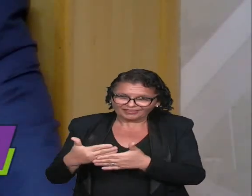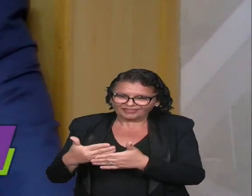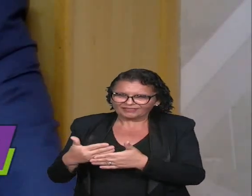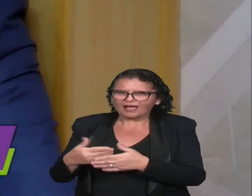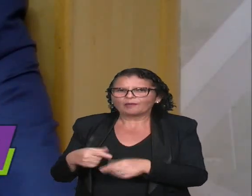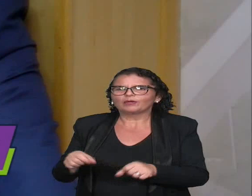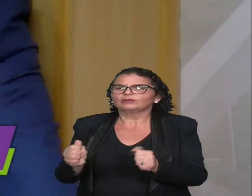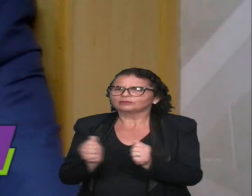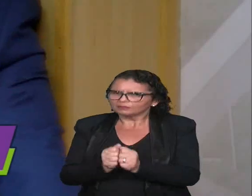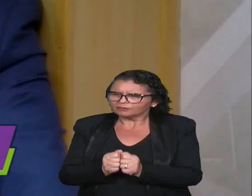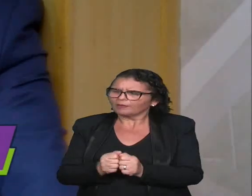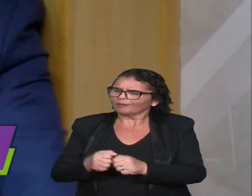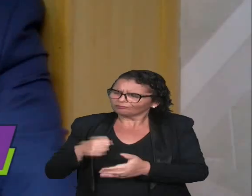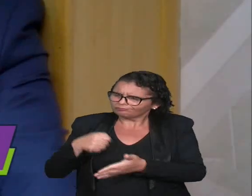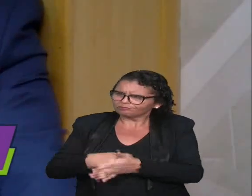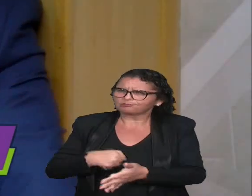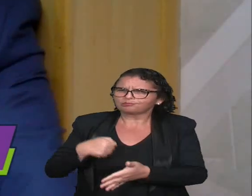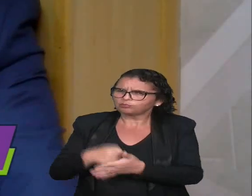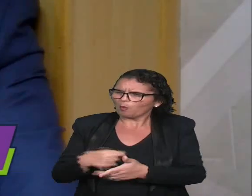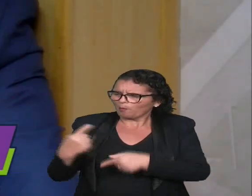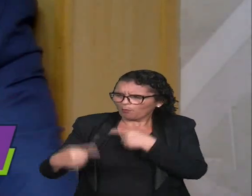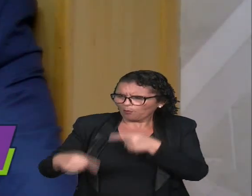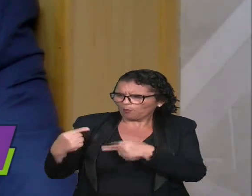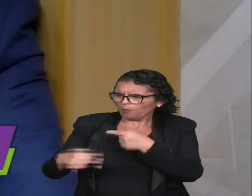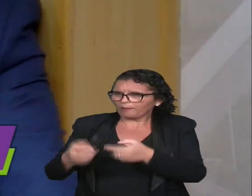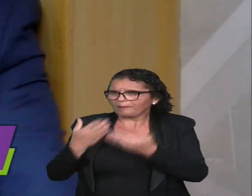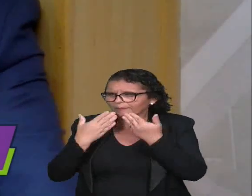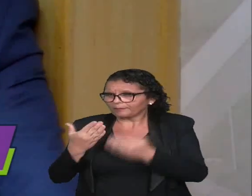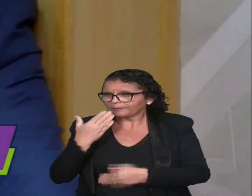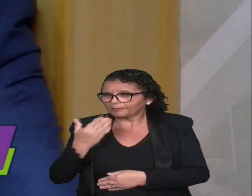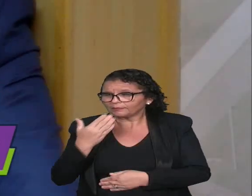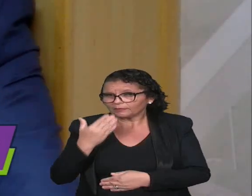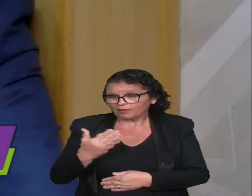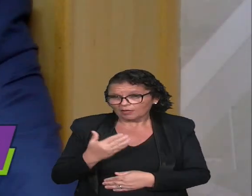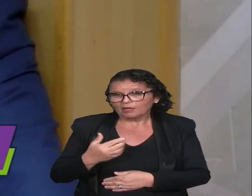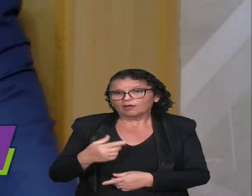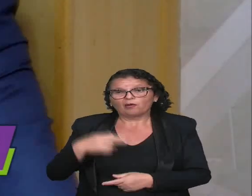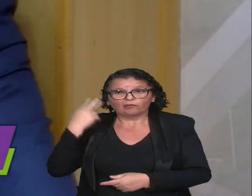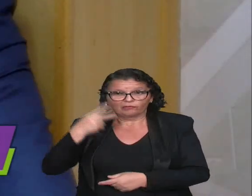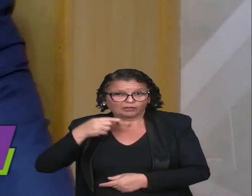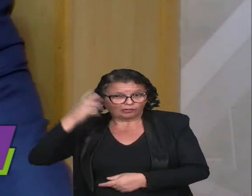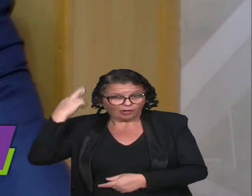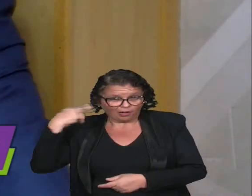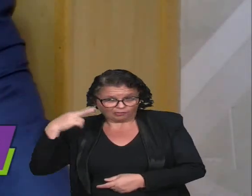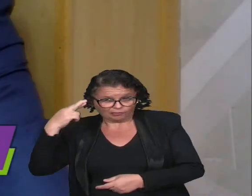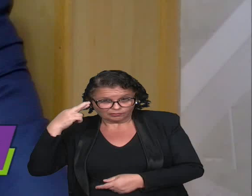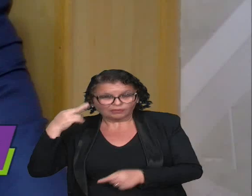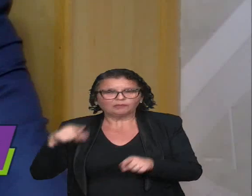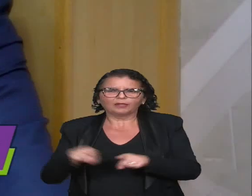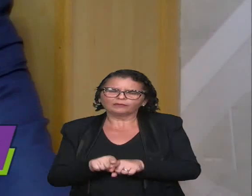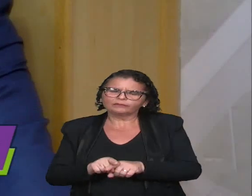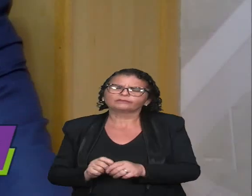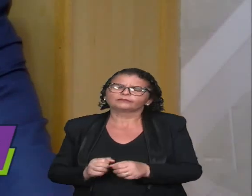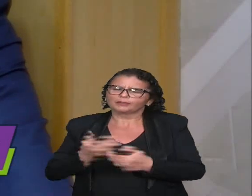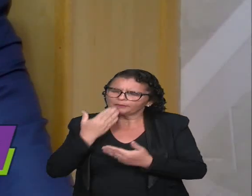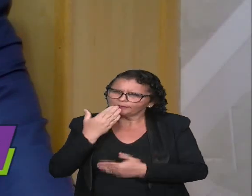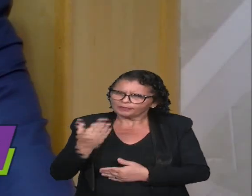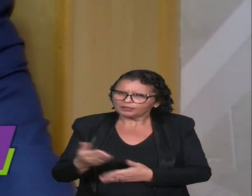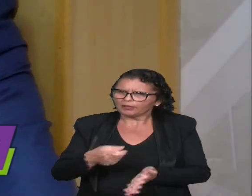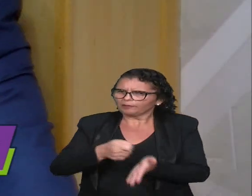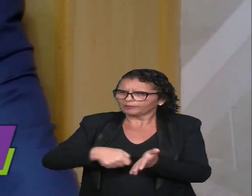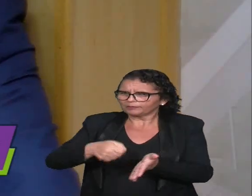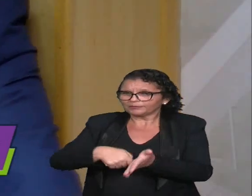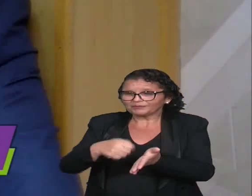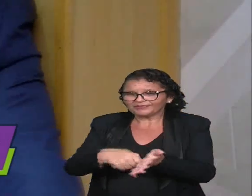meio que nós tivemos aqui quantas discussões nós fizemos aqui o vereador Ralf mesmo junto com outros vereadores também fizeram requerimentos